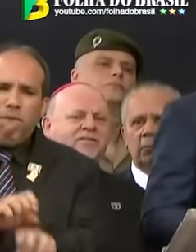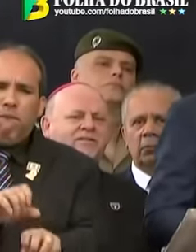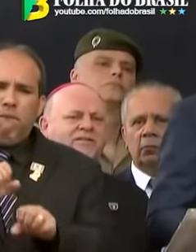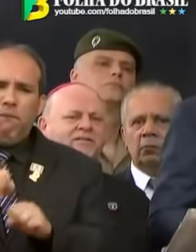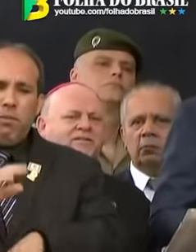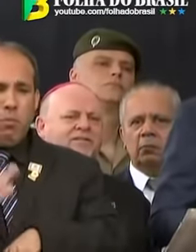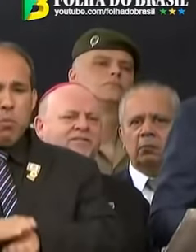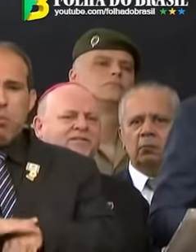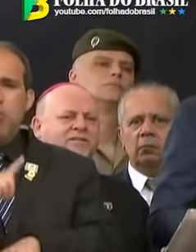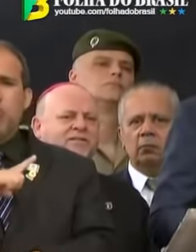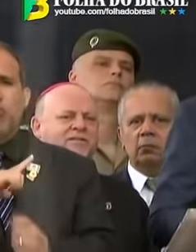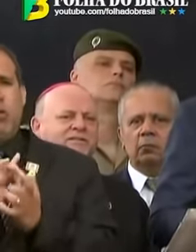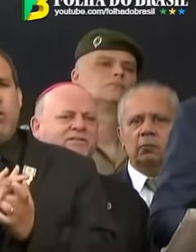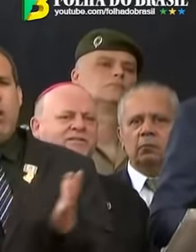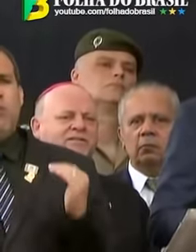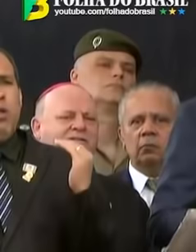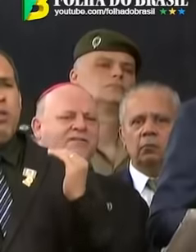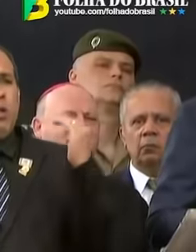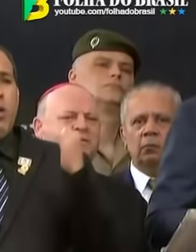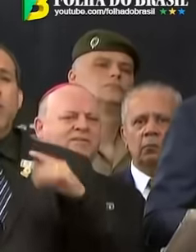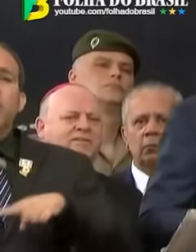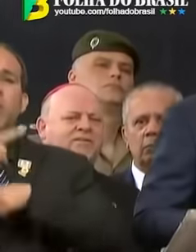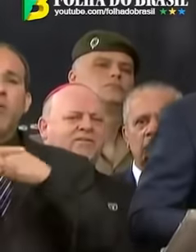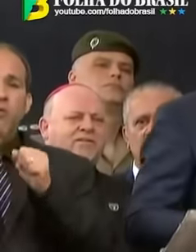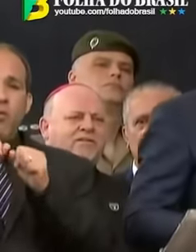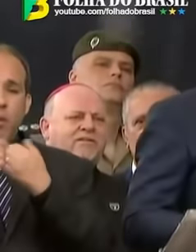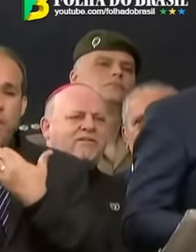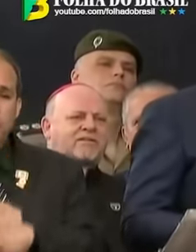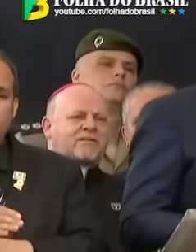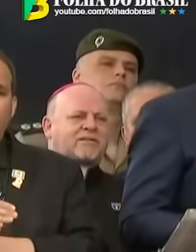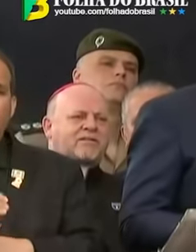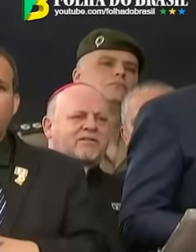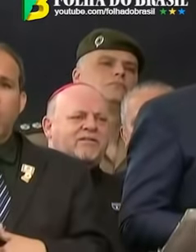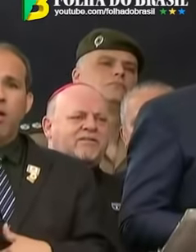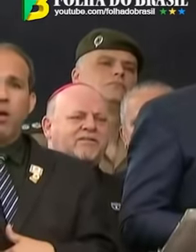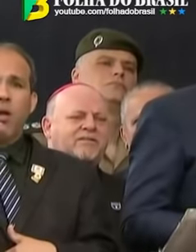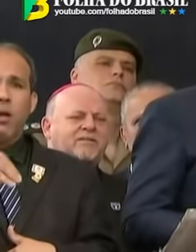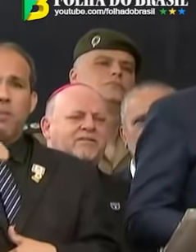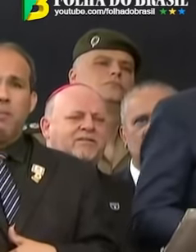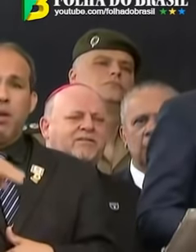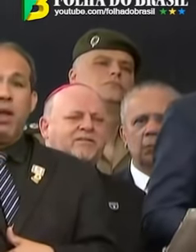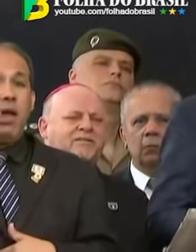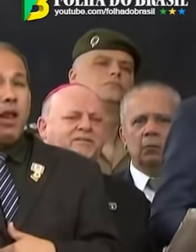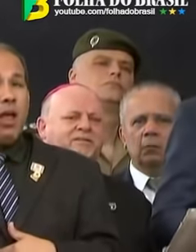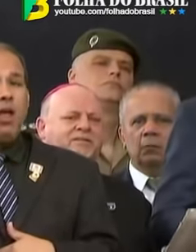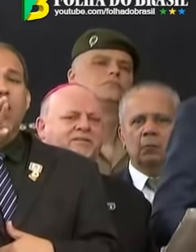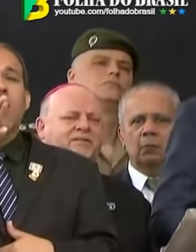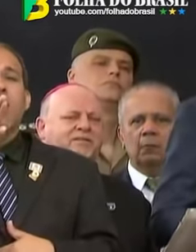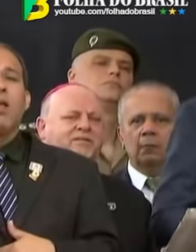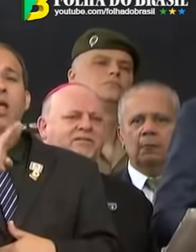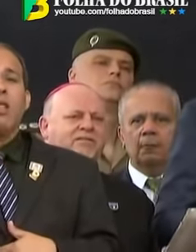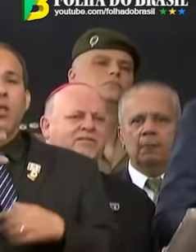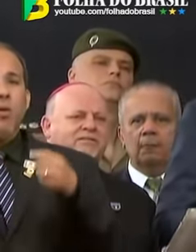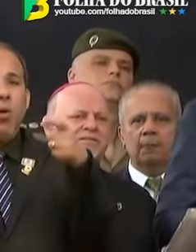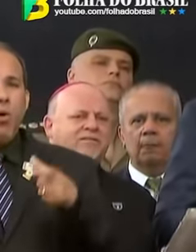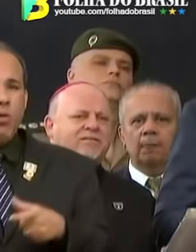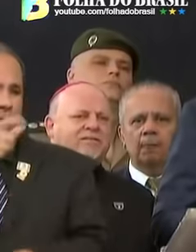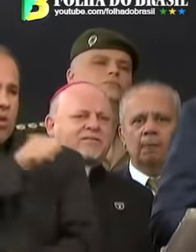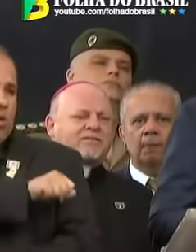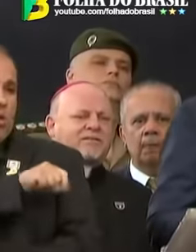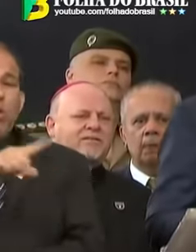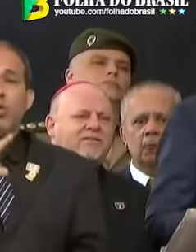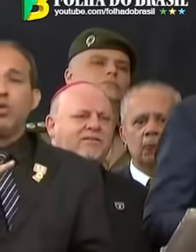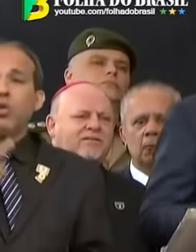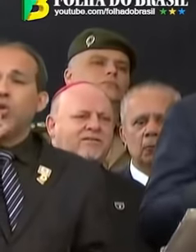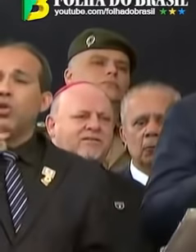sua autoridade, prestei concurso para a Academia Militar das Agulhas Negras, em Resende, e 38 vagas estavam à